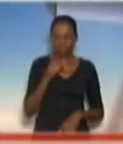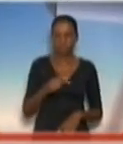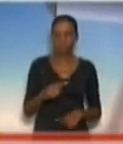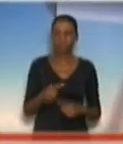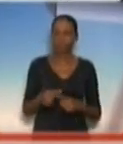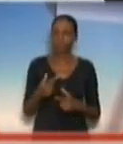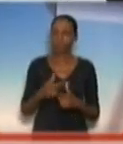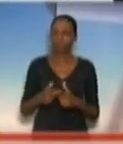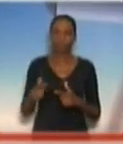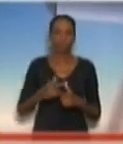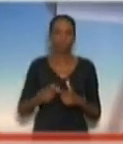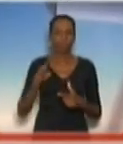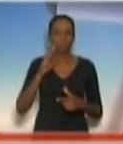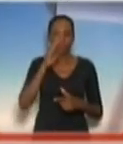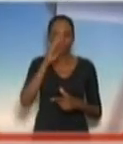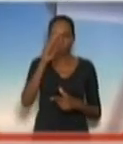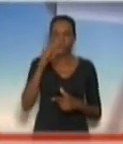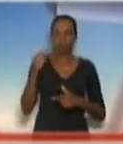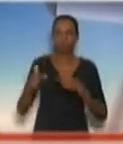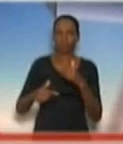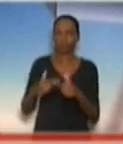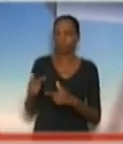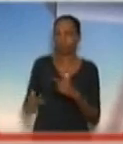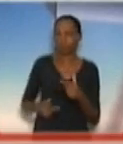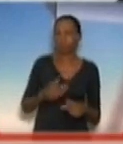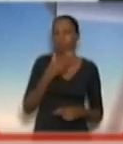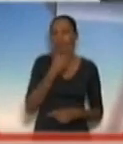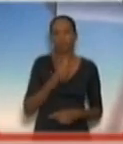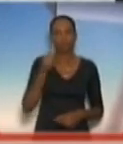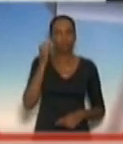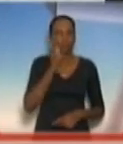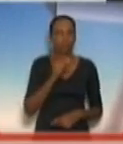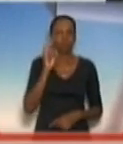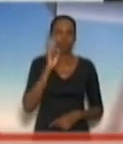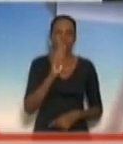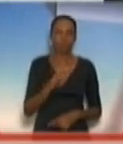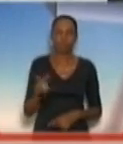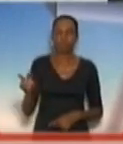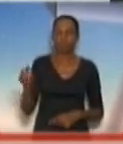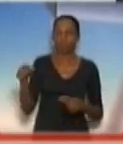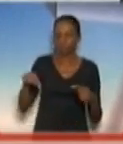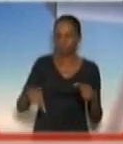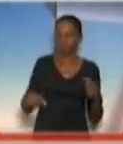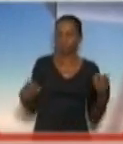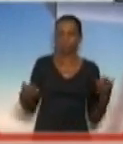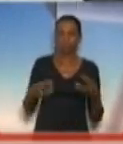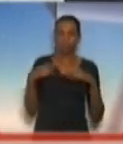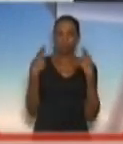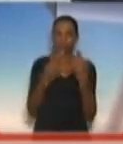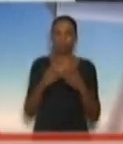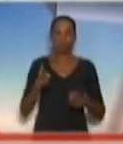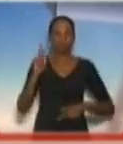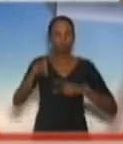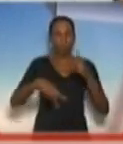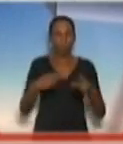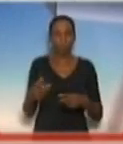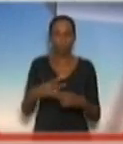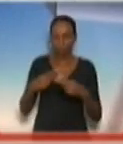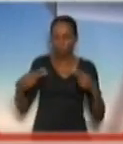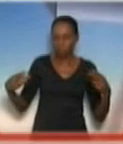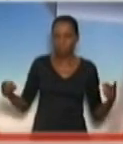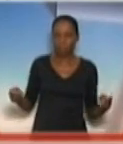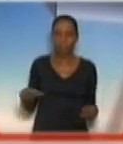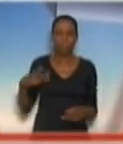situação desses trabalhadores e dessas trabalhadoras. O que nós ouvimos aqui, senhor presidente, na audiência pública, os relatos feitos